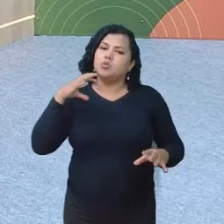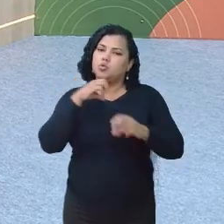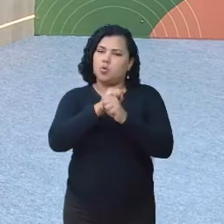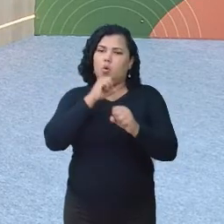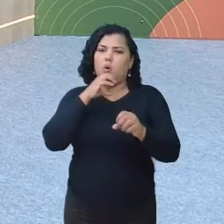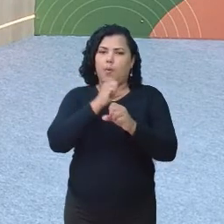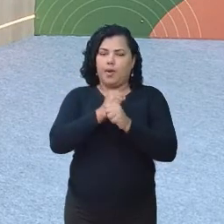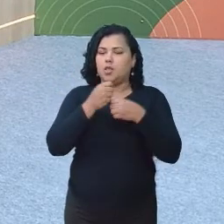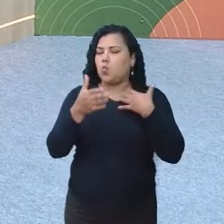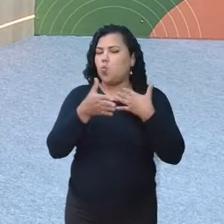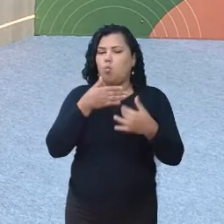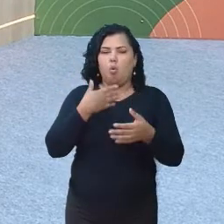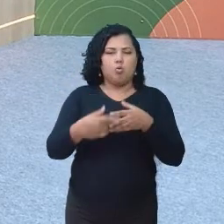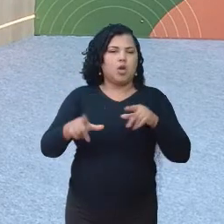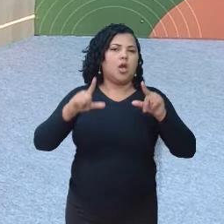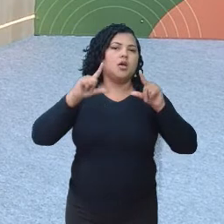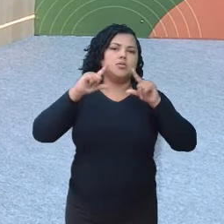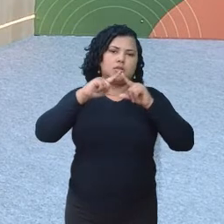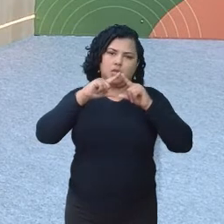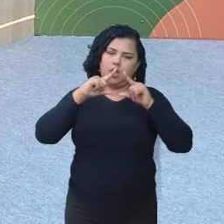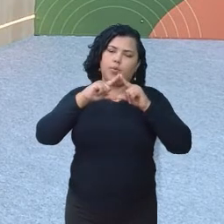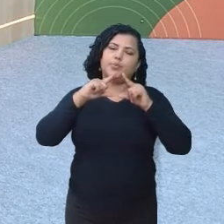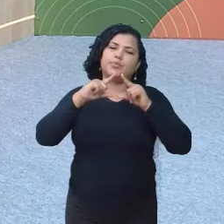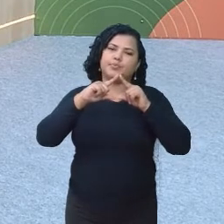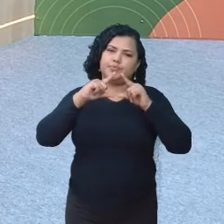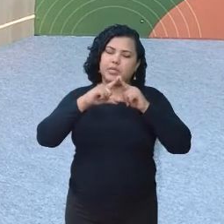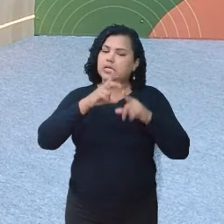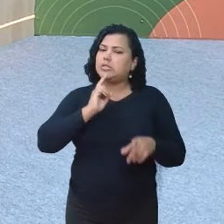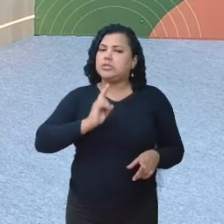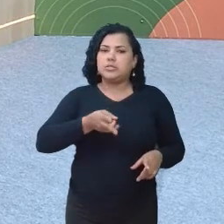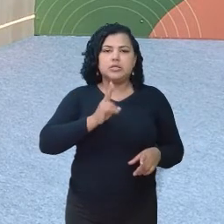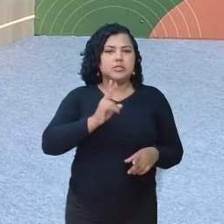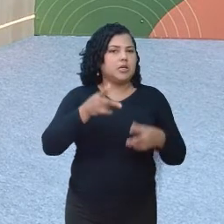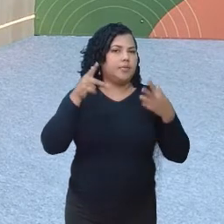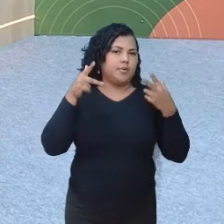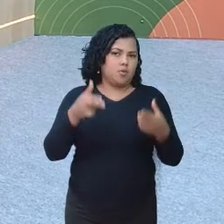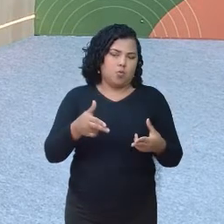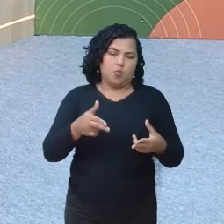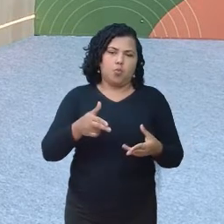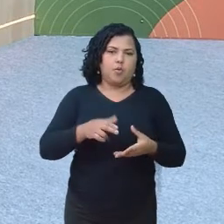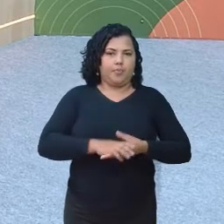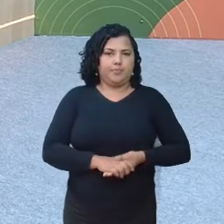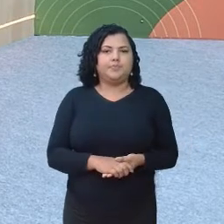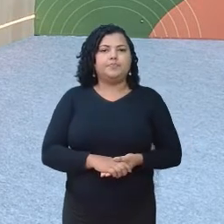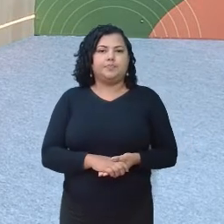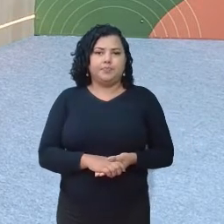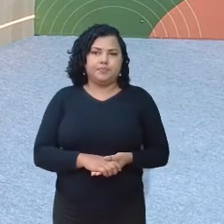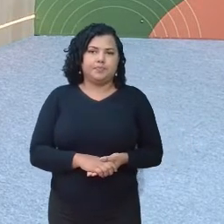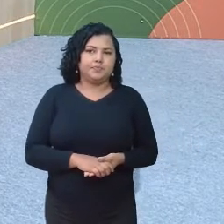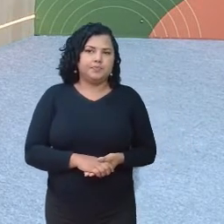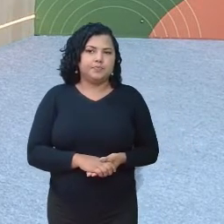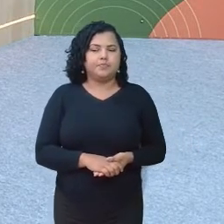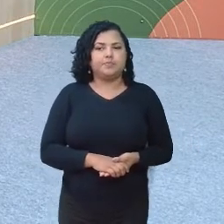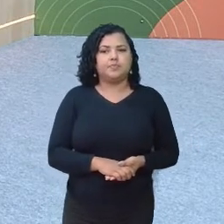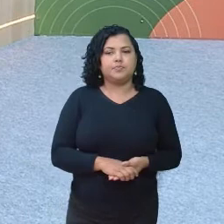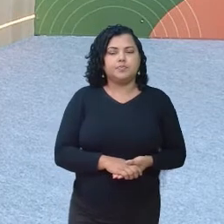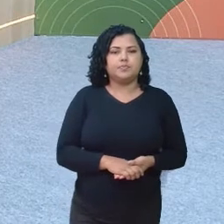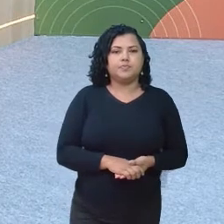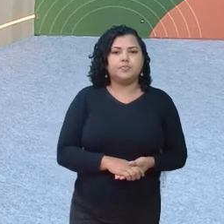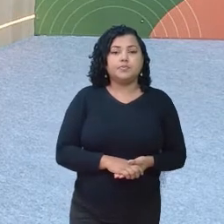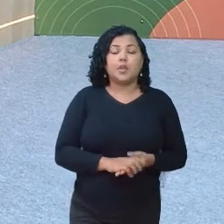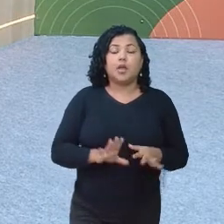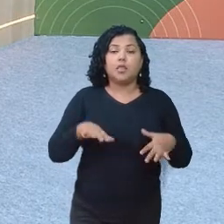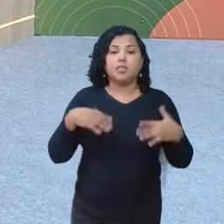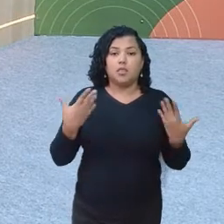de qualquer triângulo é constante e é sempre igual a 180 graus. Tá certo?